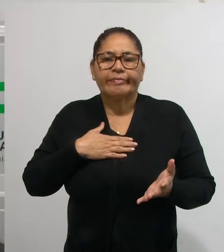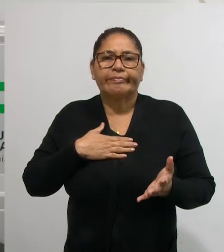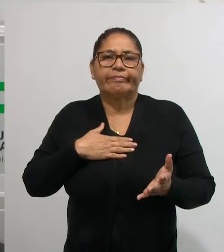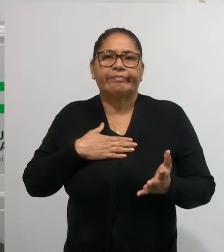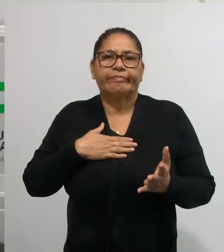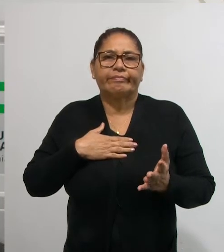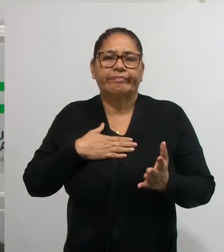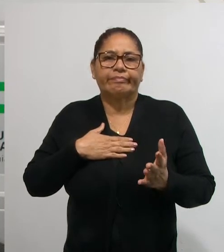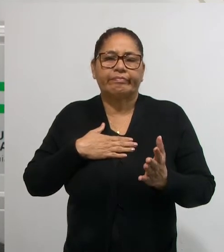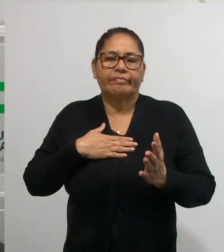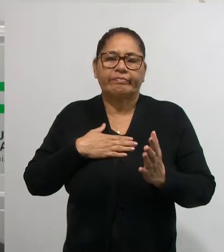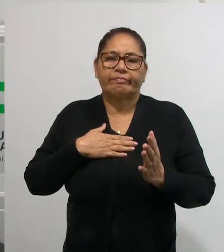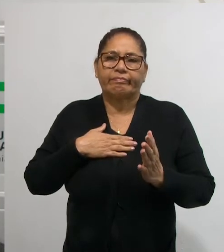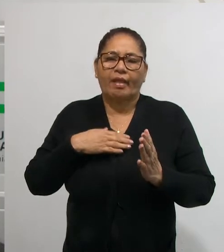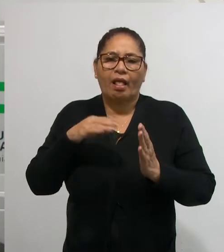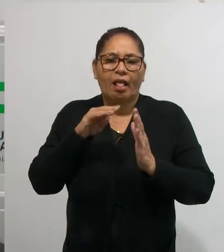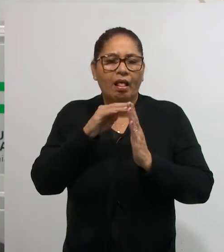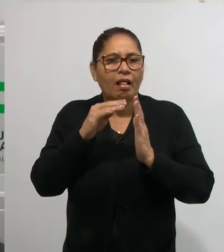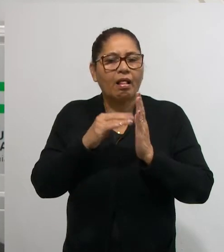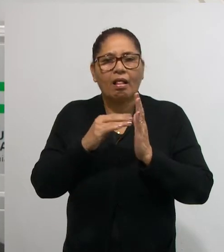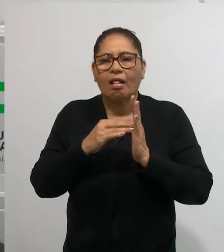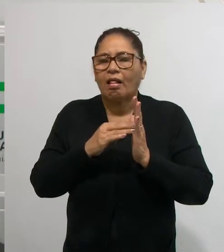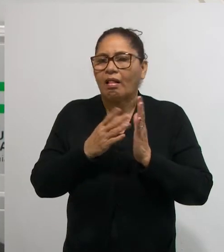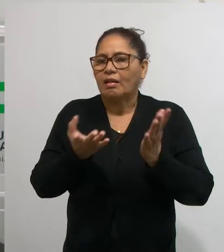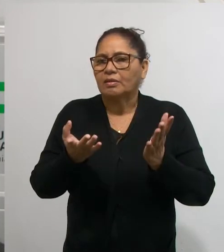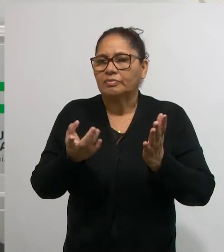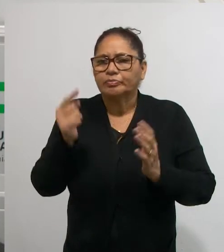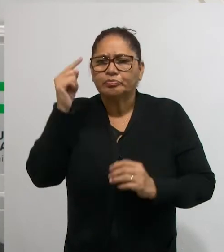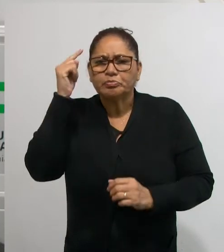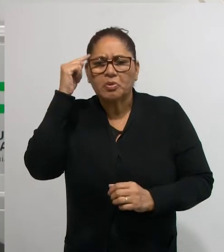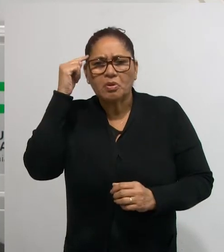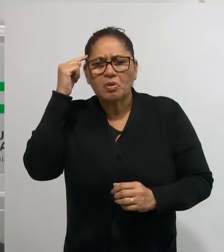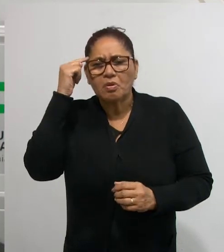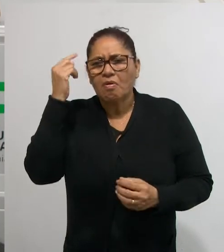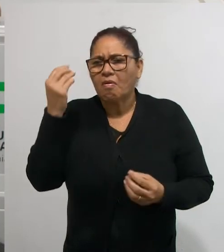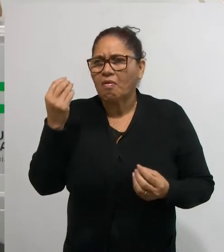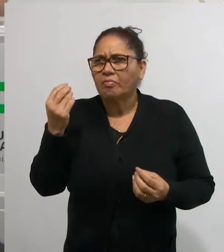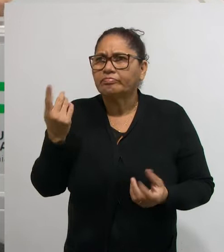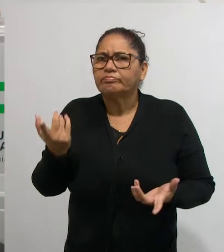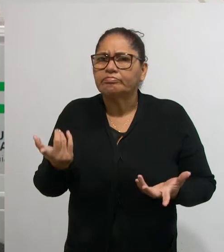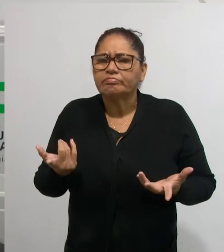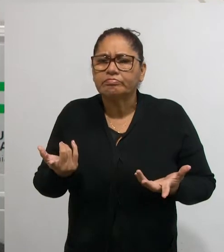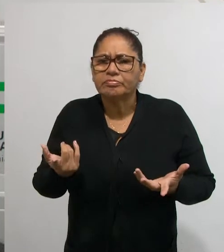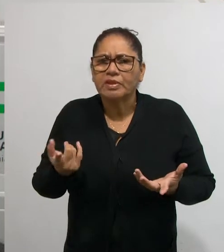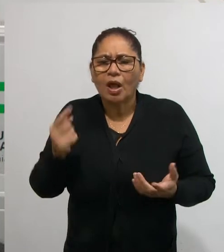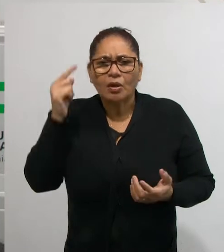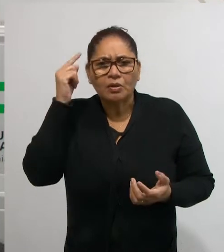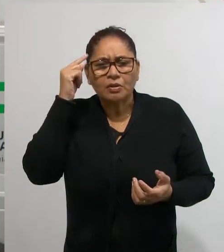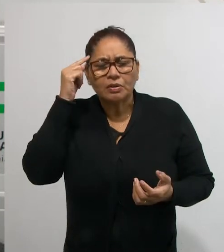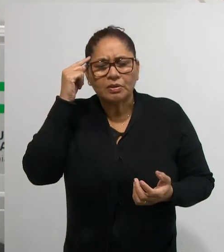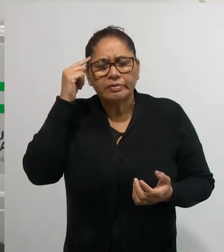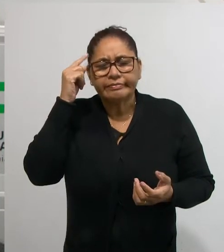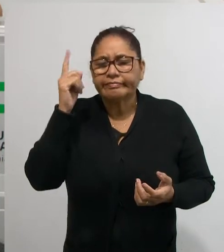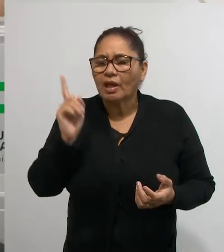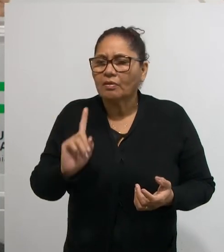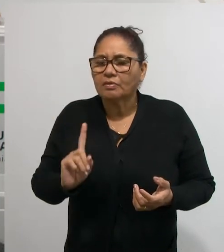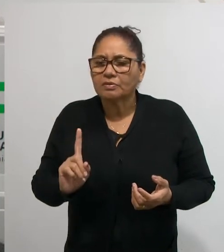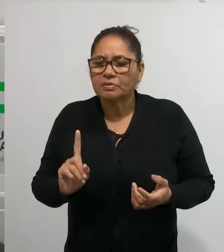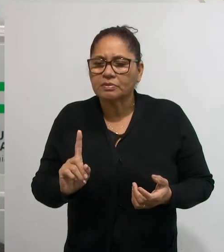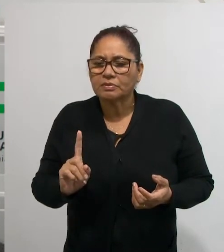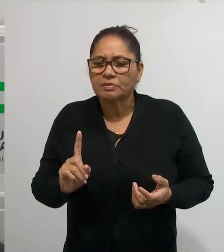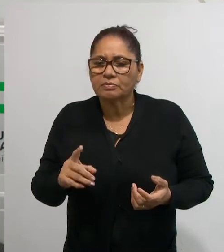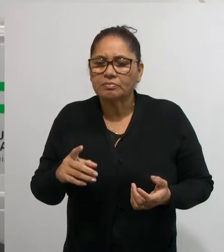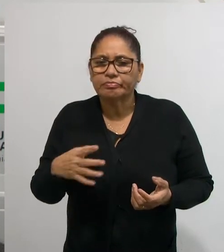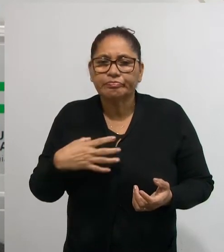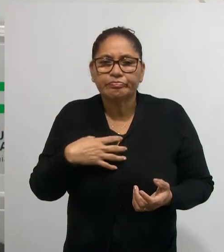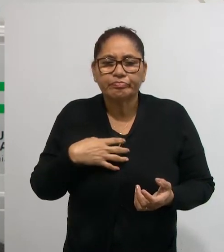metodologia falha. Não tem como eu pensar em uma metodologia fantástica se eu não penso de